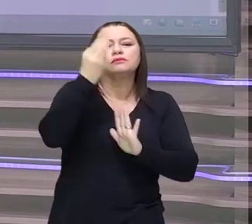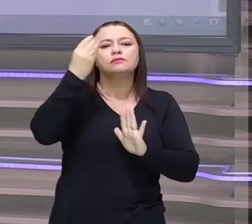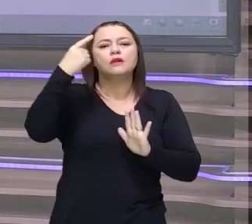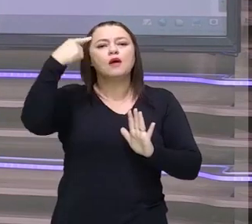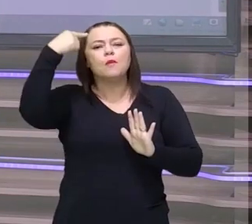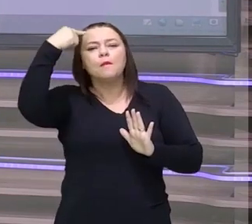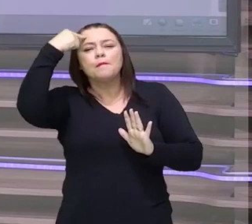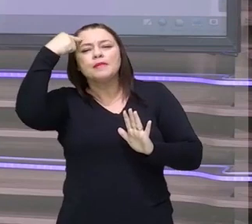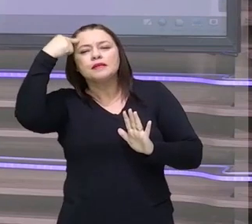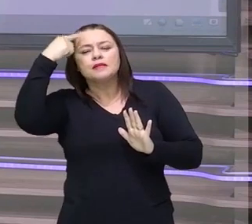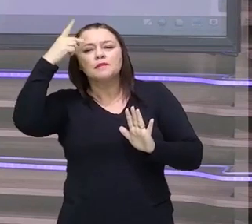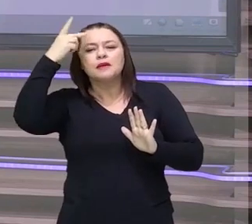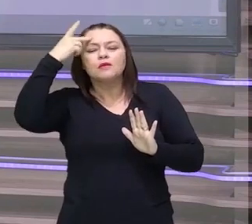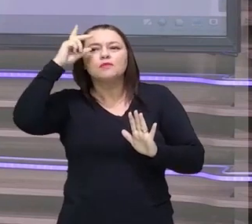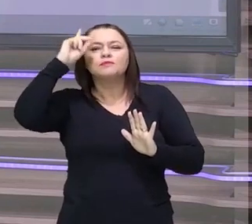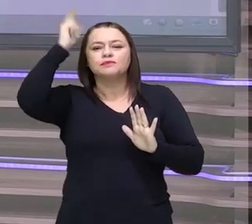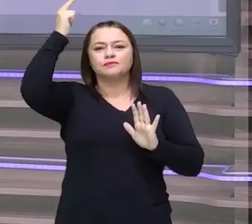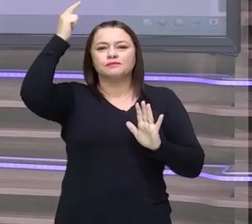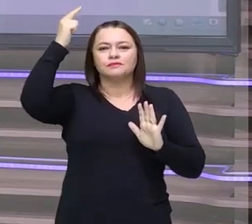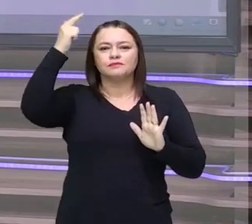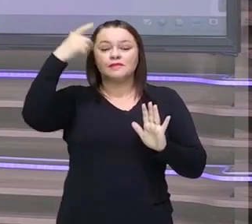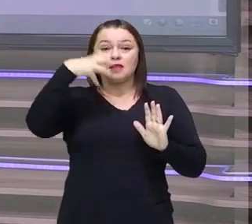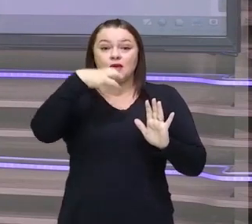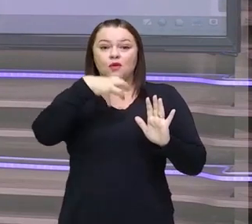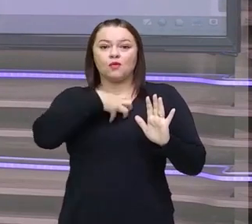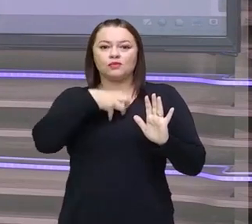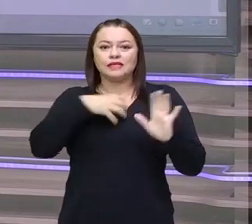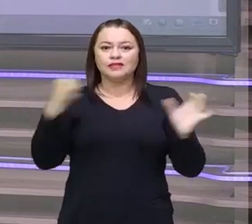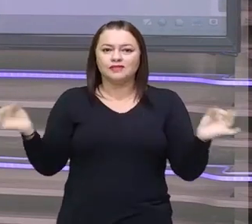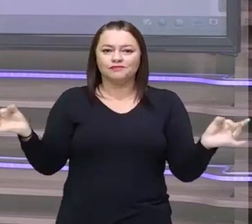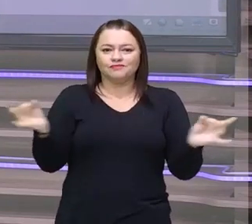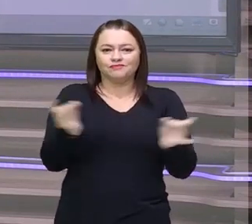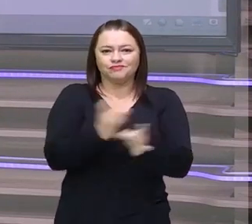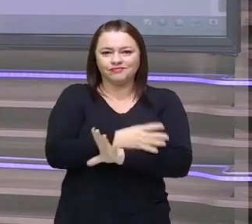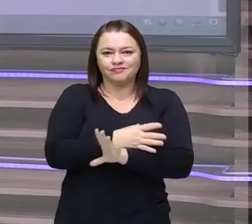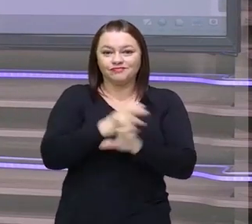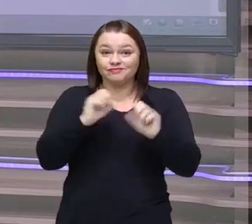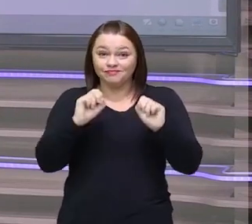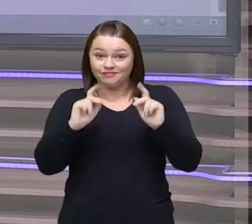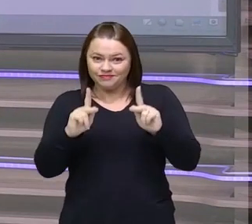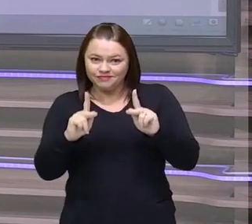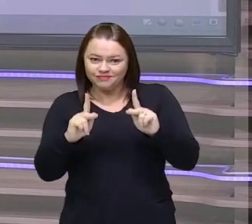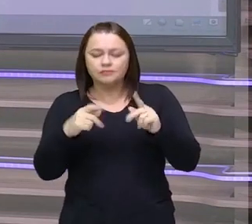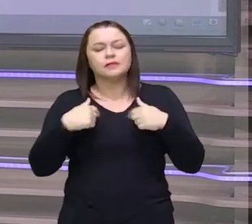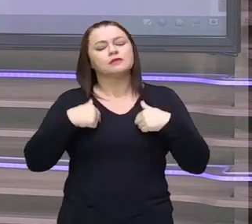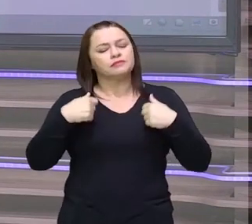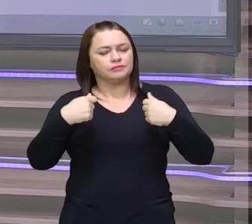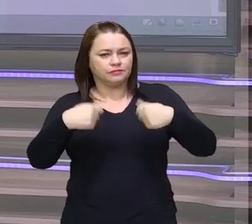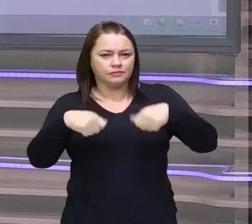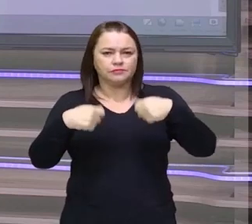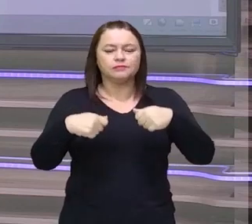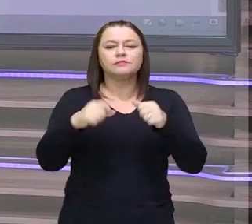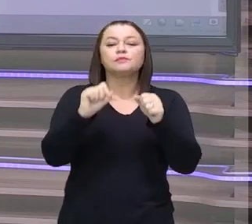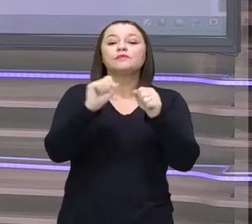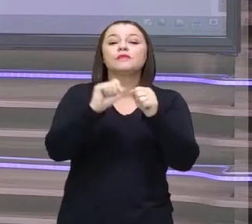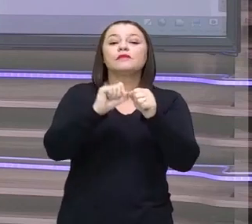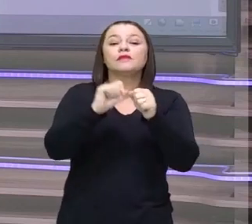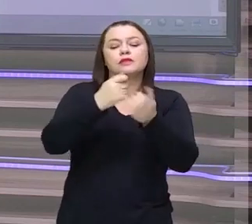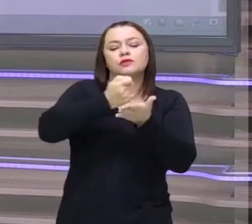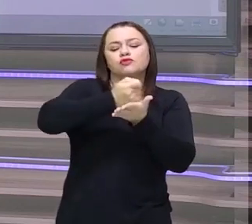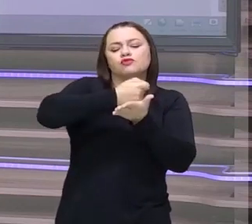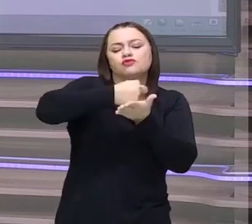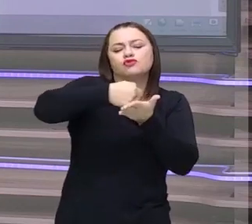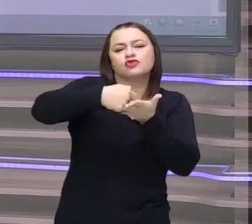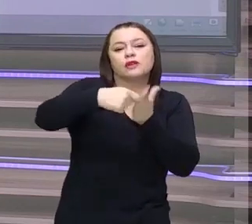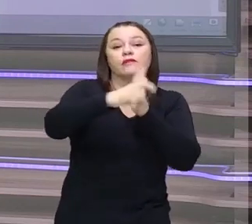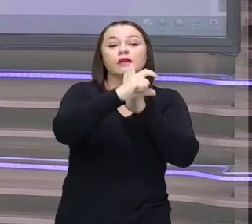ou um pensamento com sentido completo também. Então, eu preciso fazer o meu parágrafo. Qual a